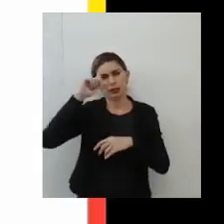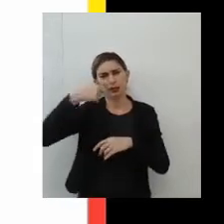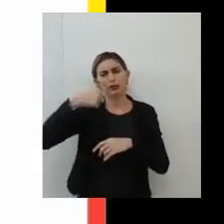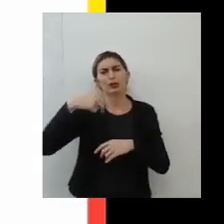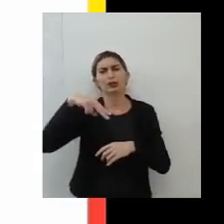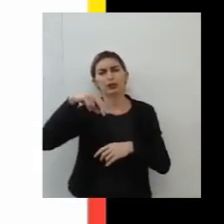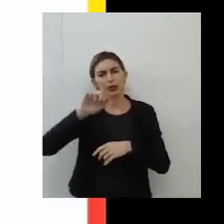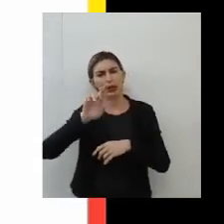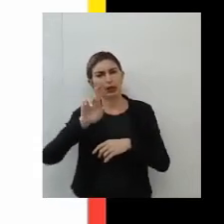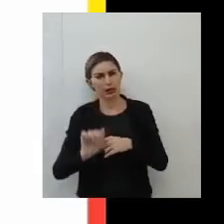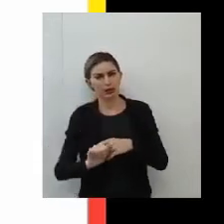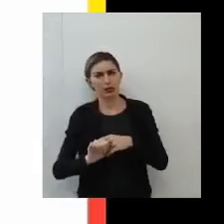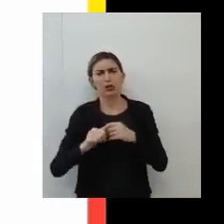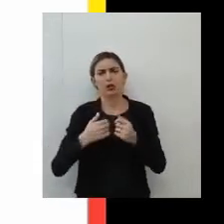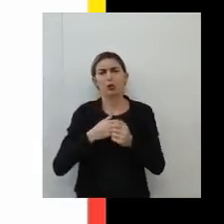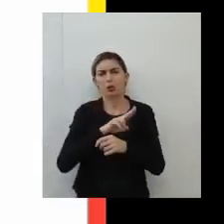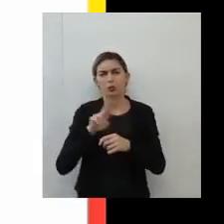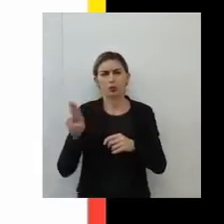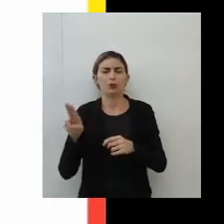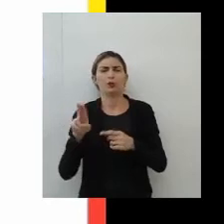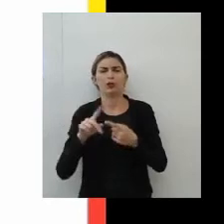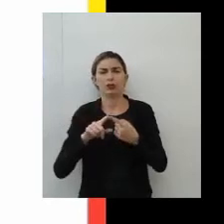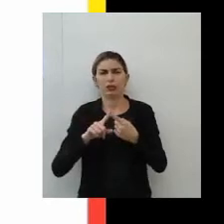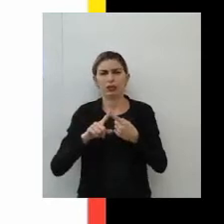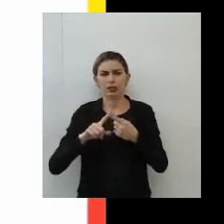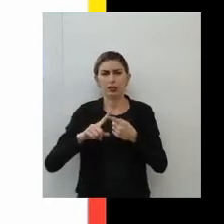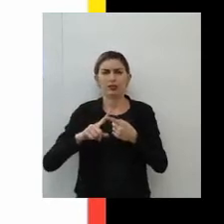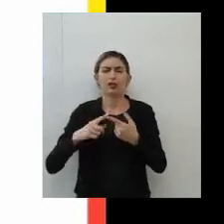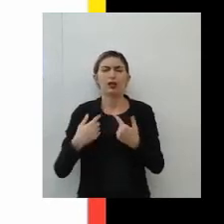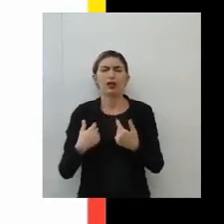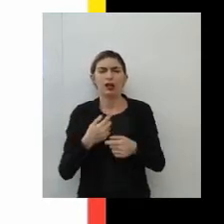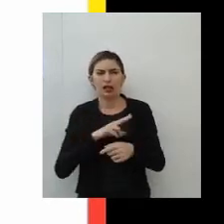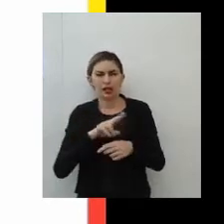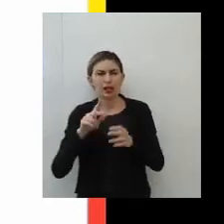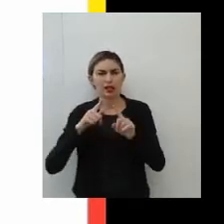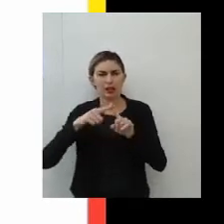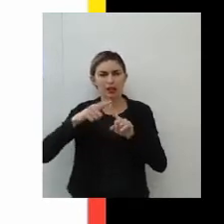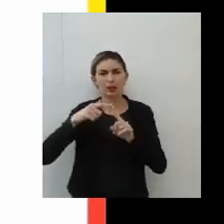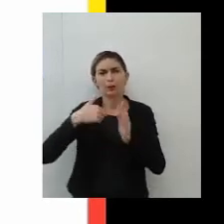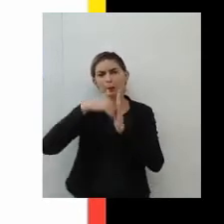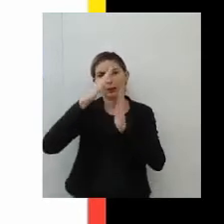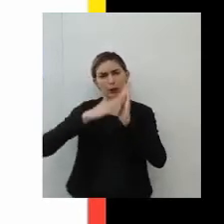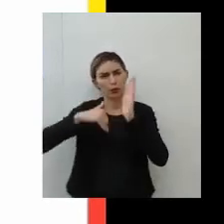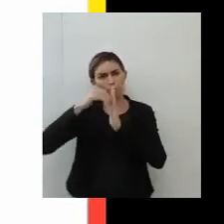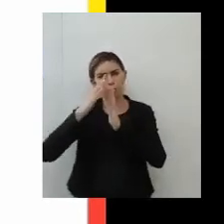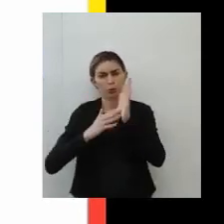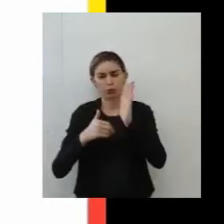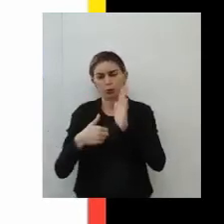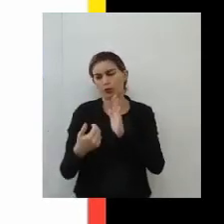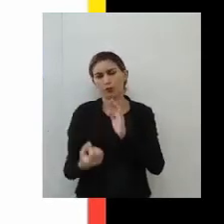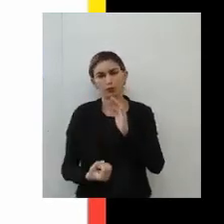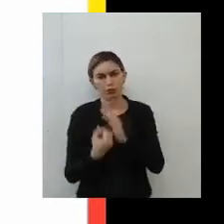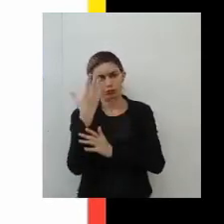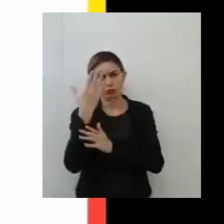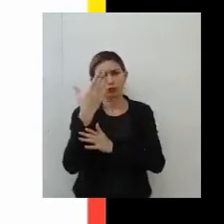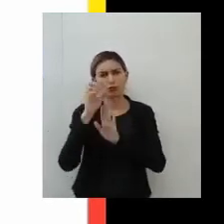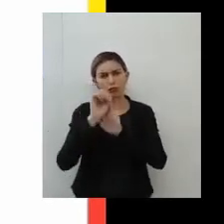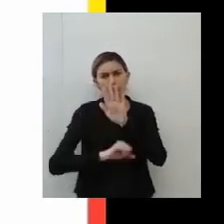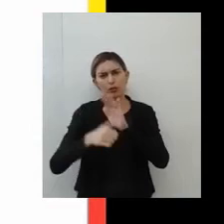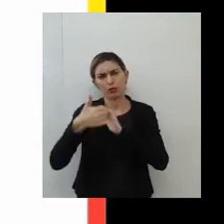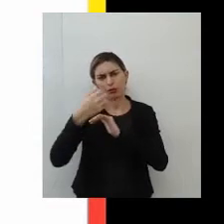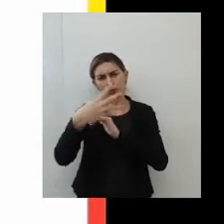coisa chamada a dança macabra. É um tipo de pintura que surge no período do século